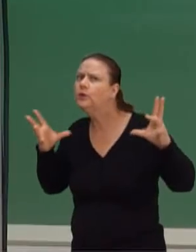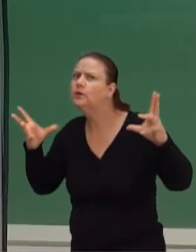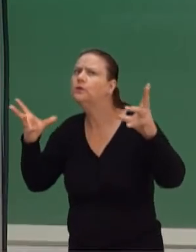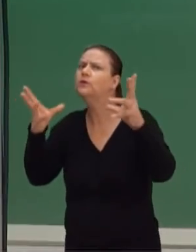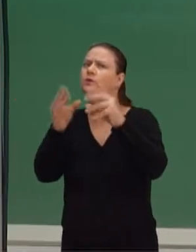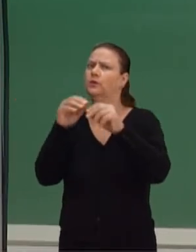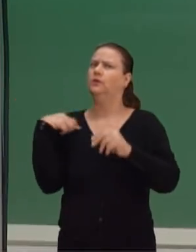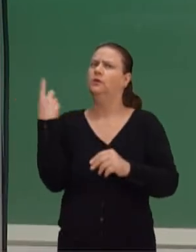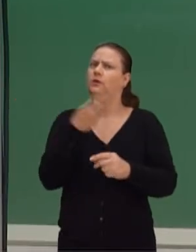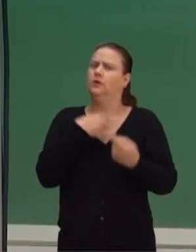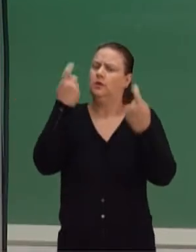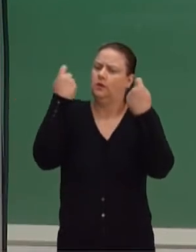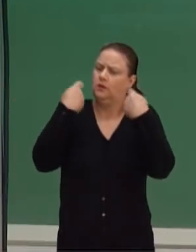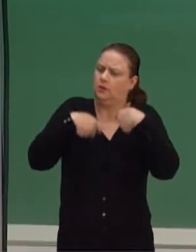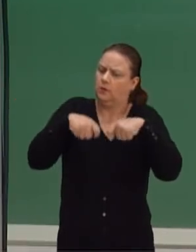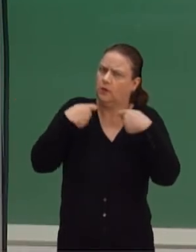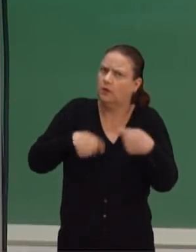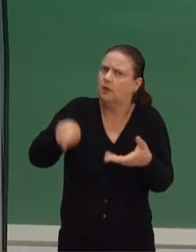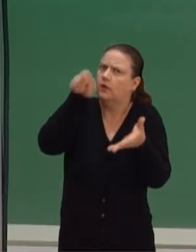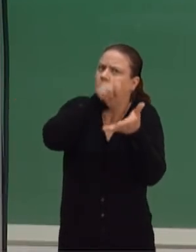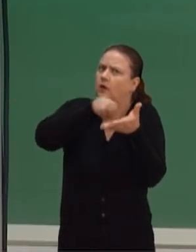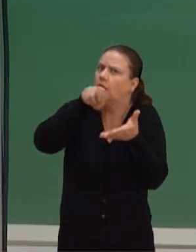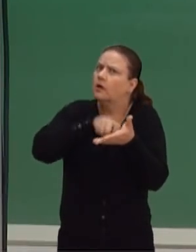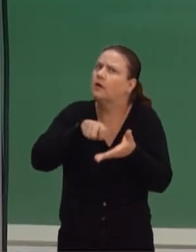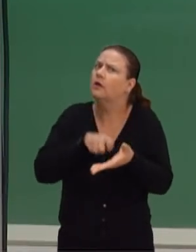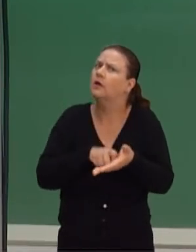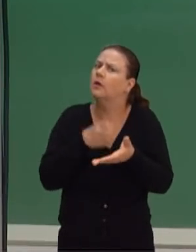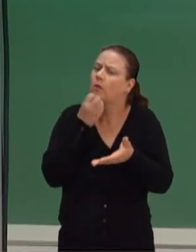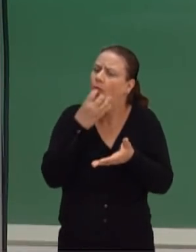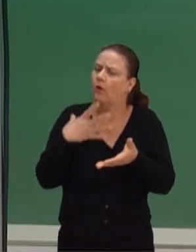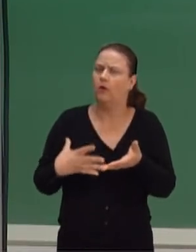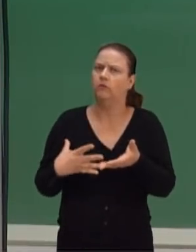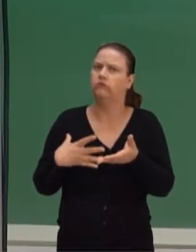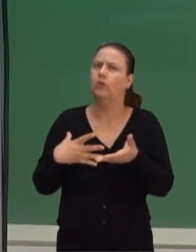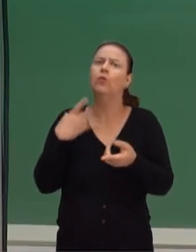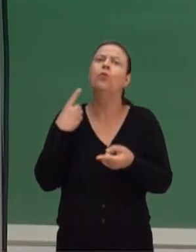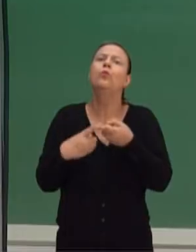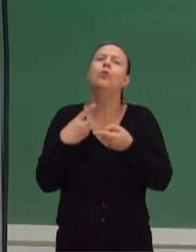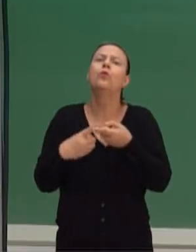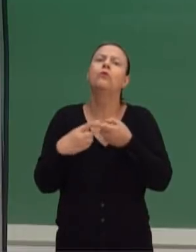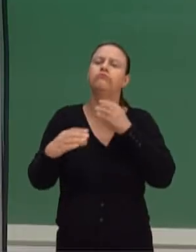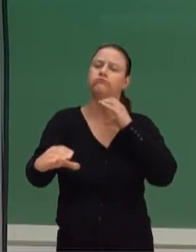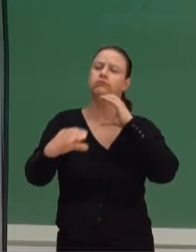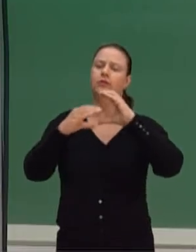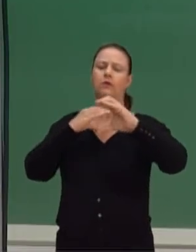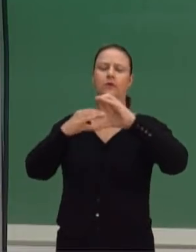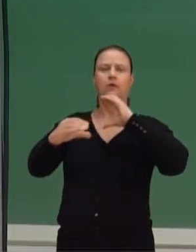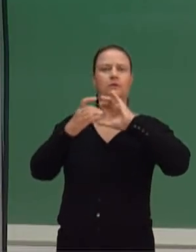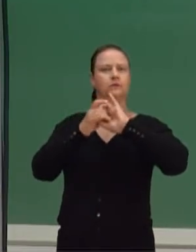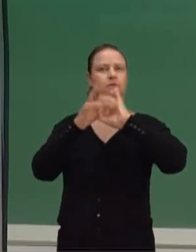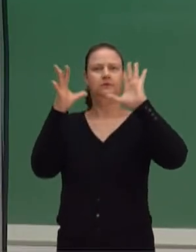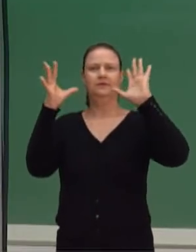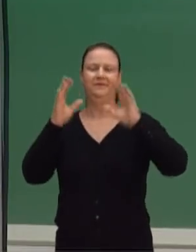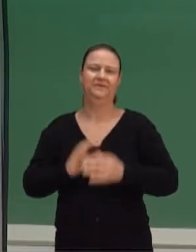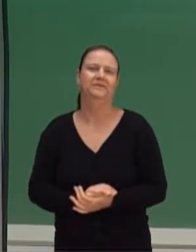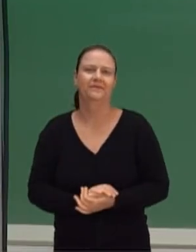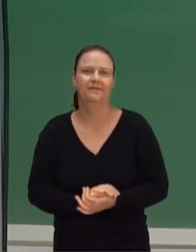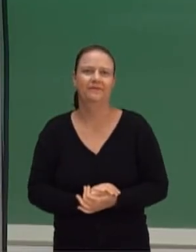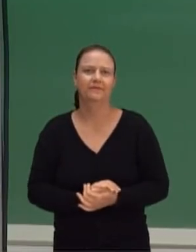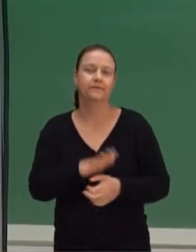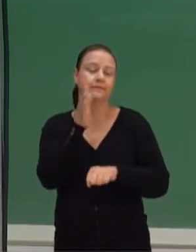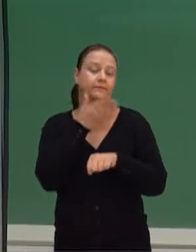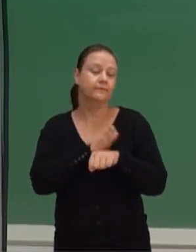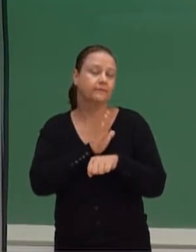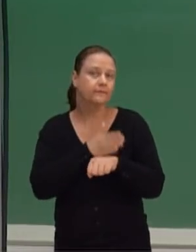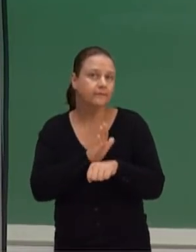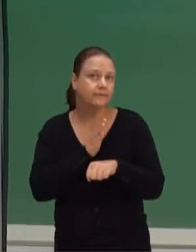precisamos escrever e escrever bem para nos comunicarmos melhor. Tarefa que precisa ser